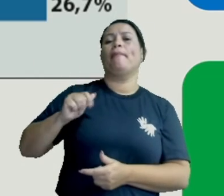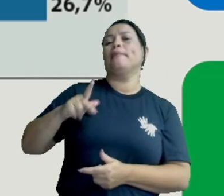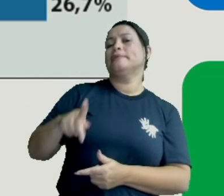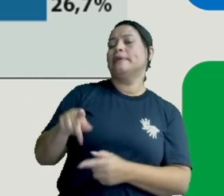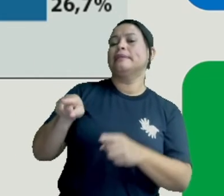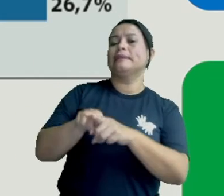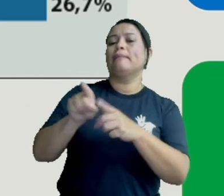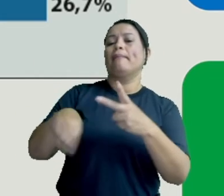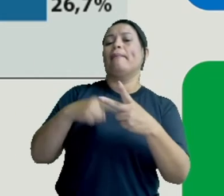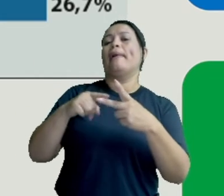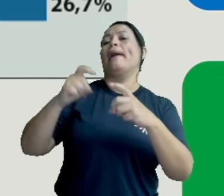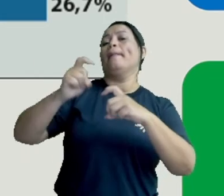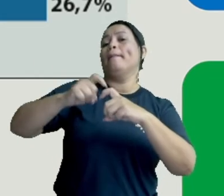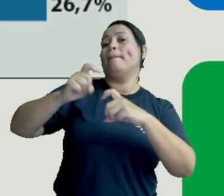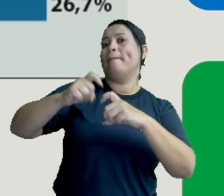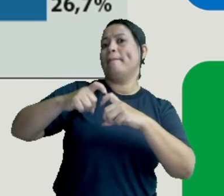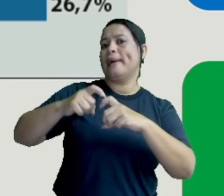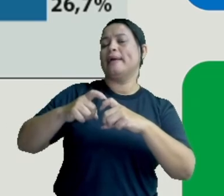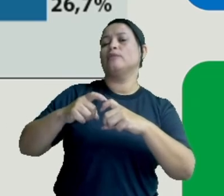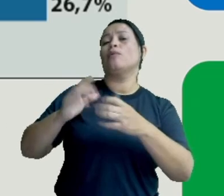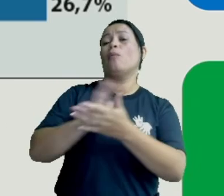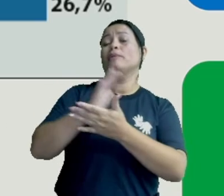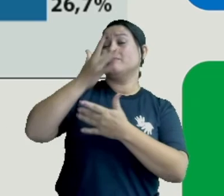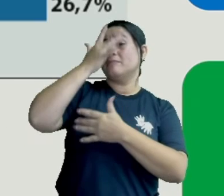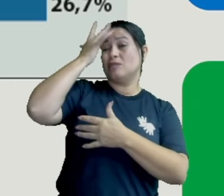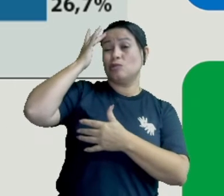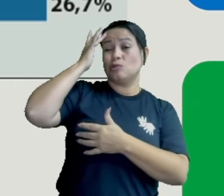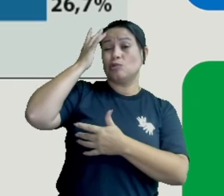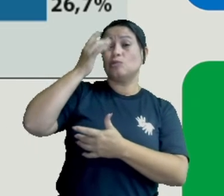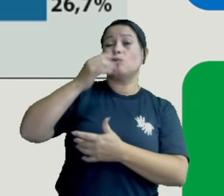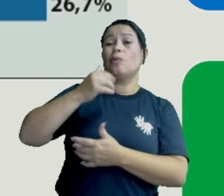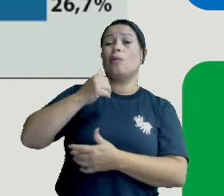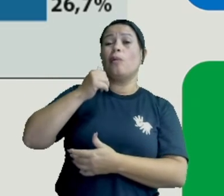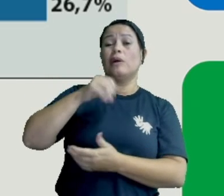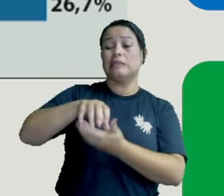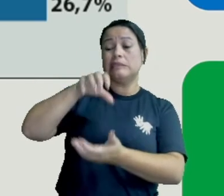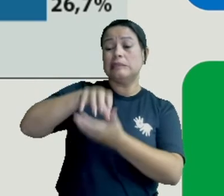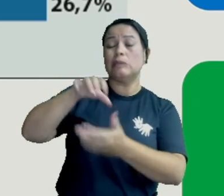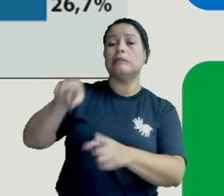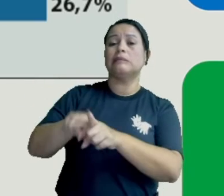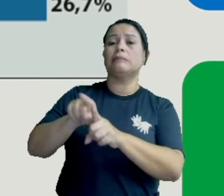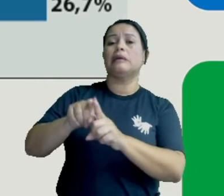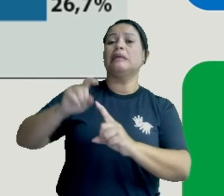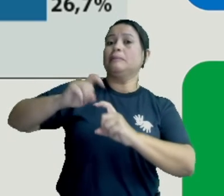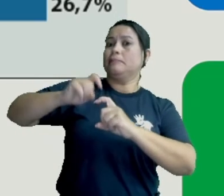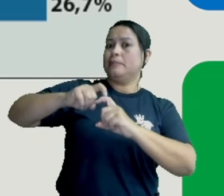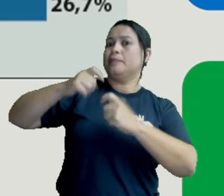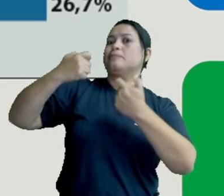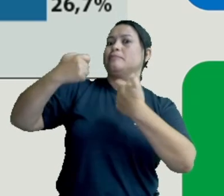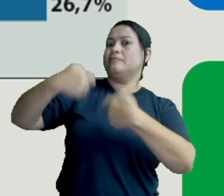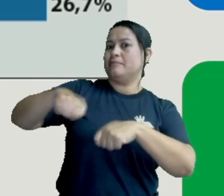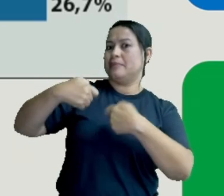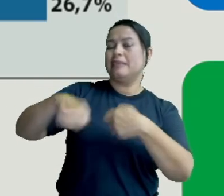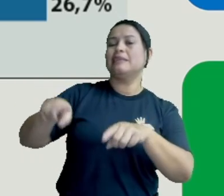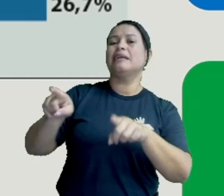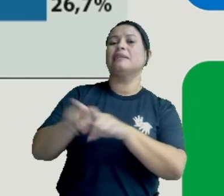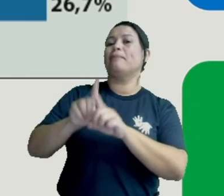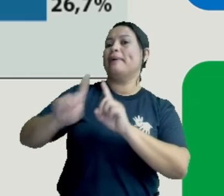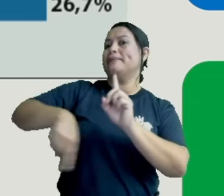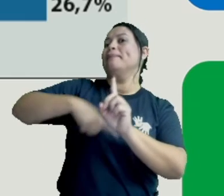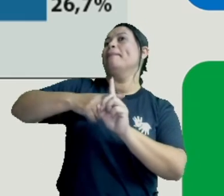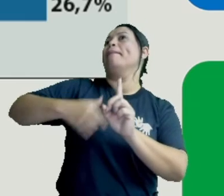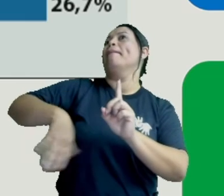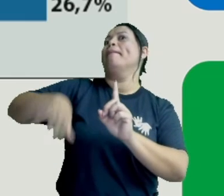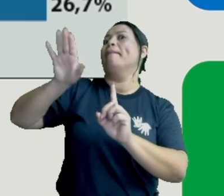de serviços médicos, né? Até porque mais idosos implica dizer mais cuidados médicos também, não porque sejam sinônimos, é porque de